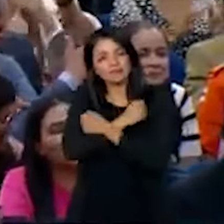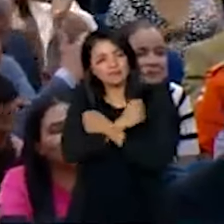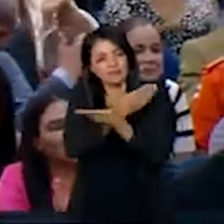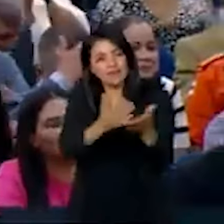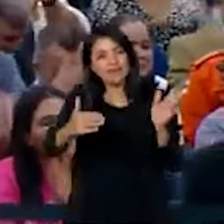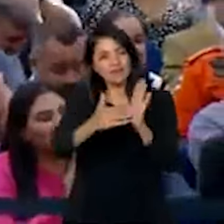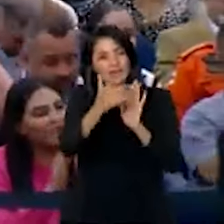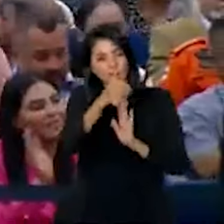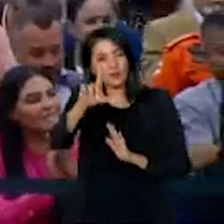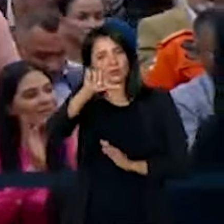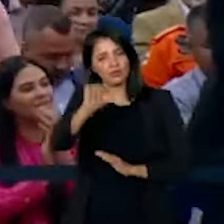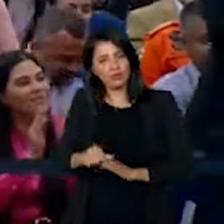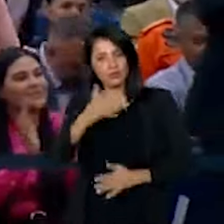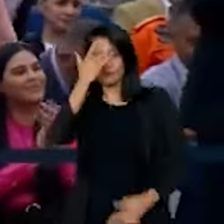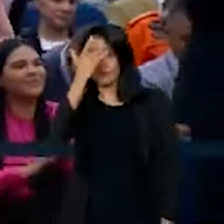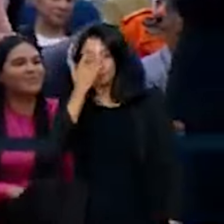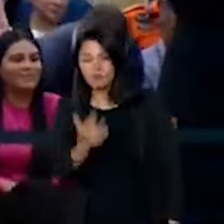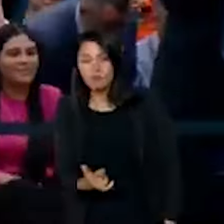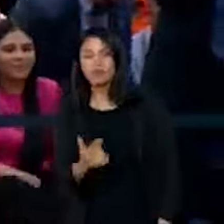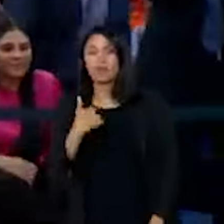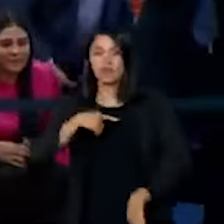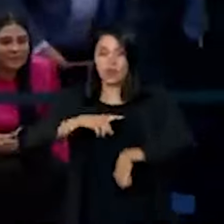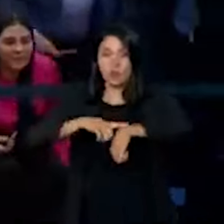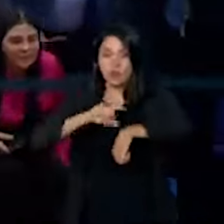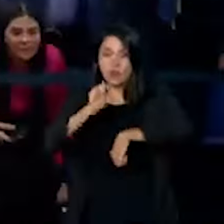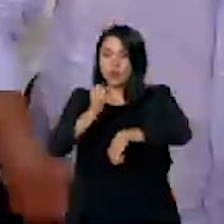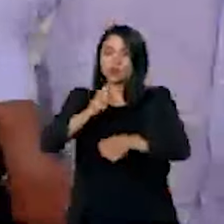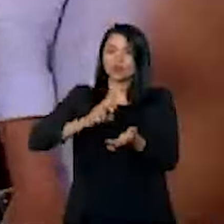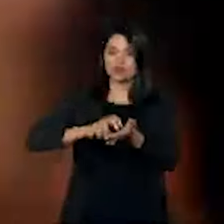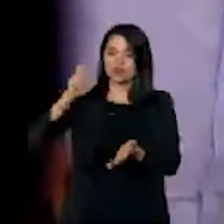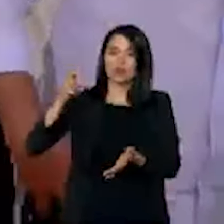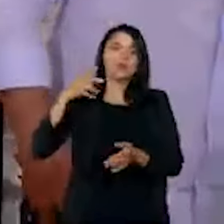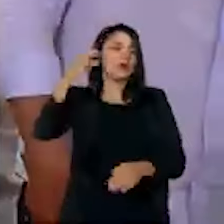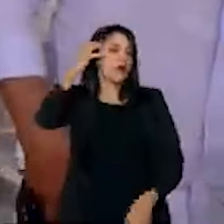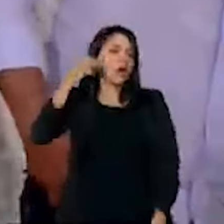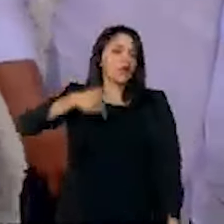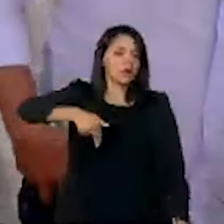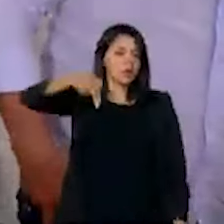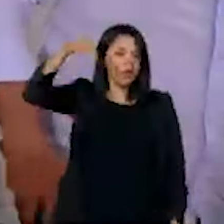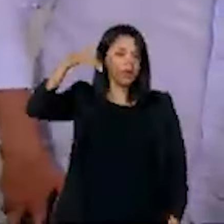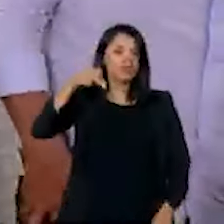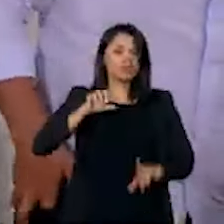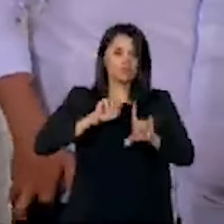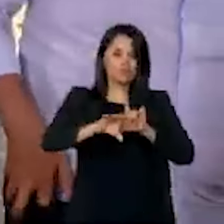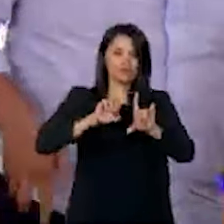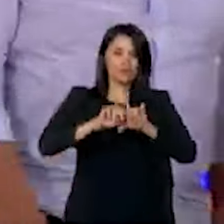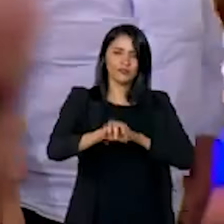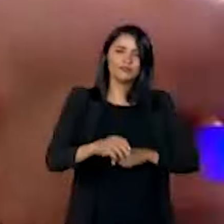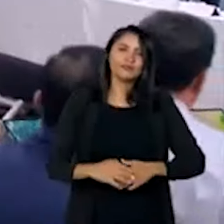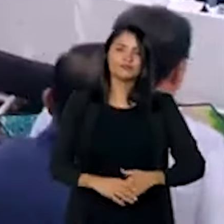até outro dia. Amanhã, 8 horas da manhã, a Rádio Norte, ao vivo.